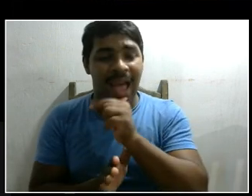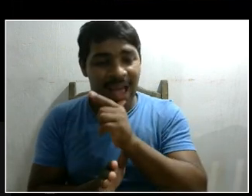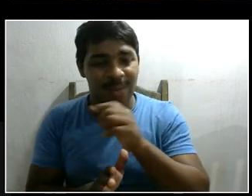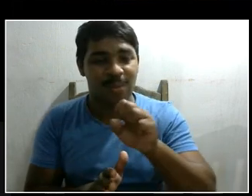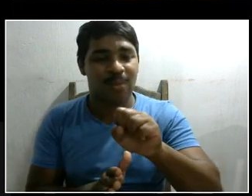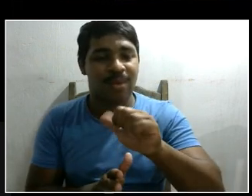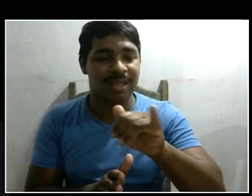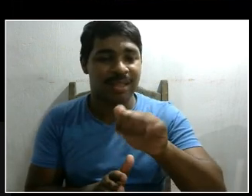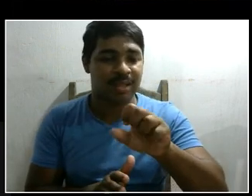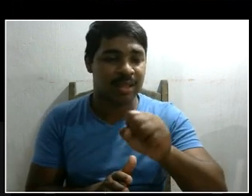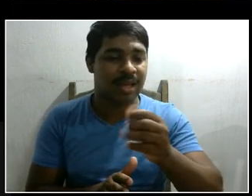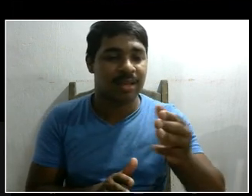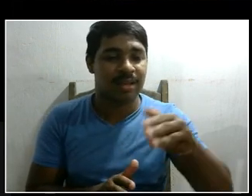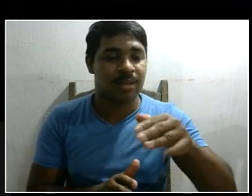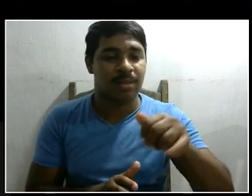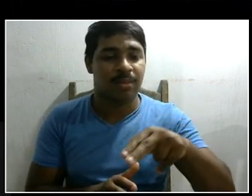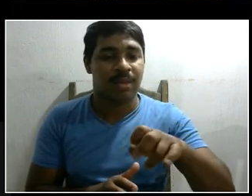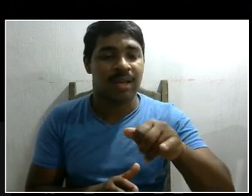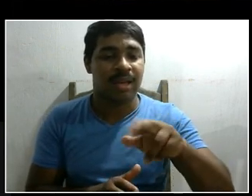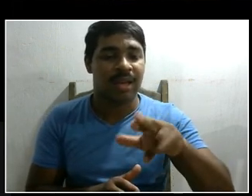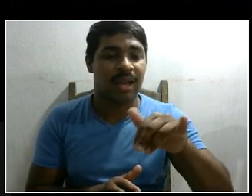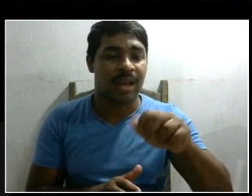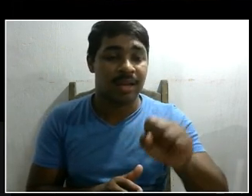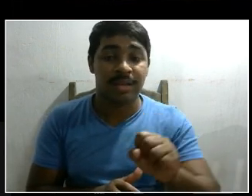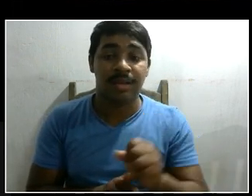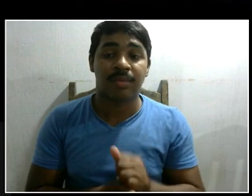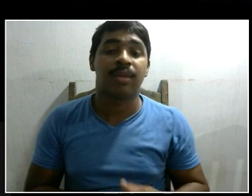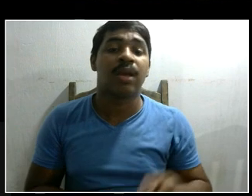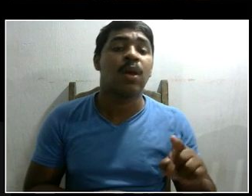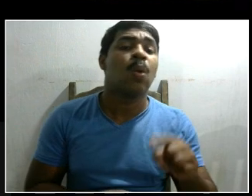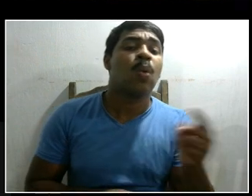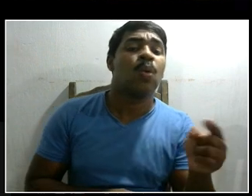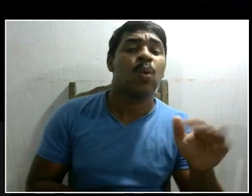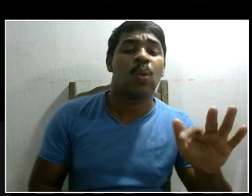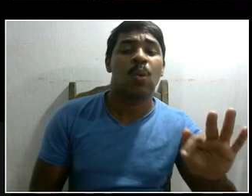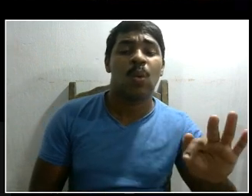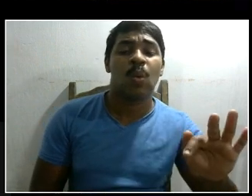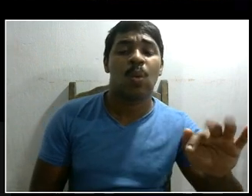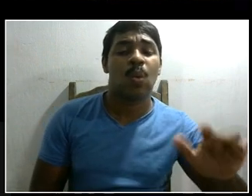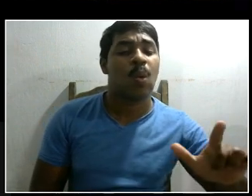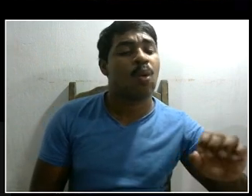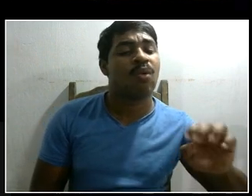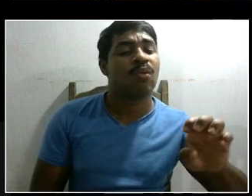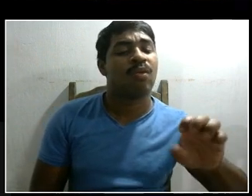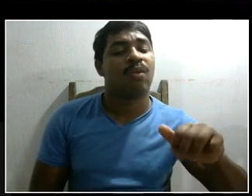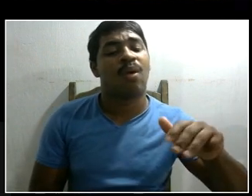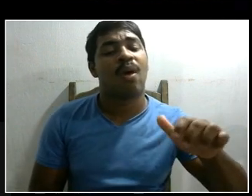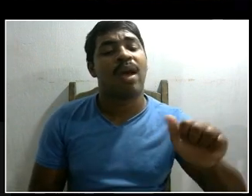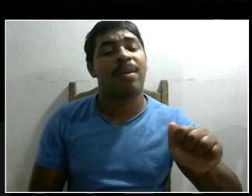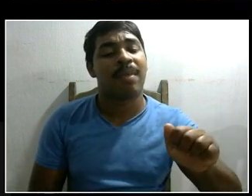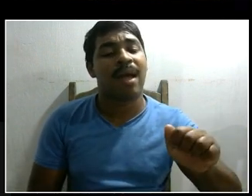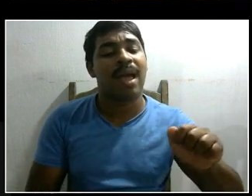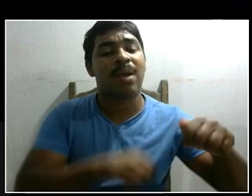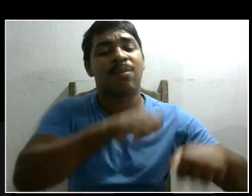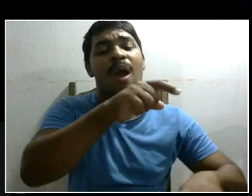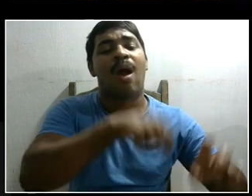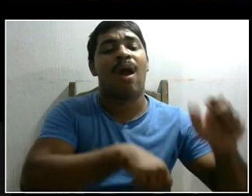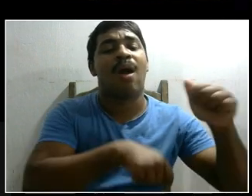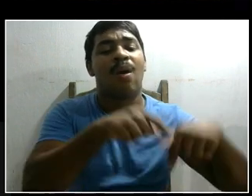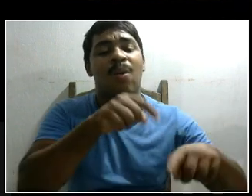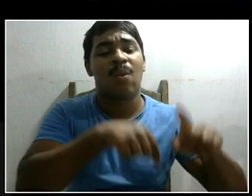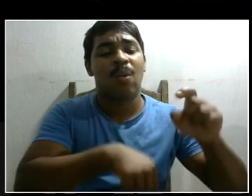A função do floema, ele conduz a seiva elaborada. O que seria a seiva elaborada? É aquilo que a